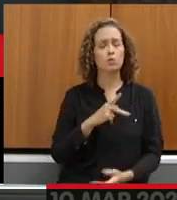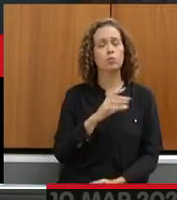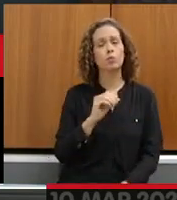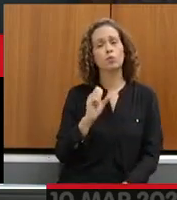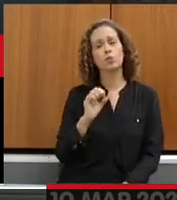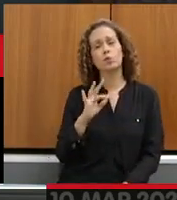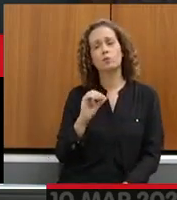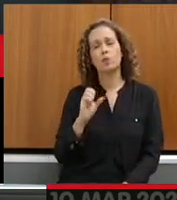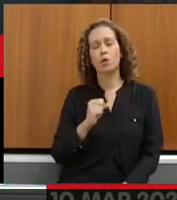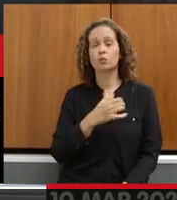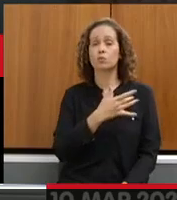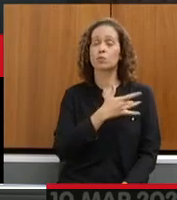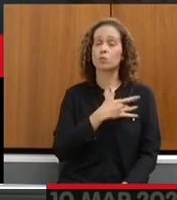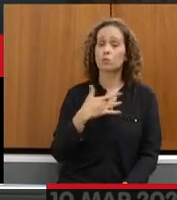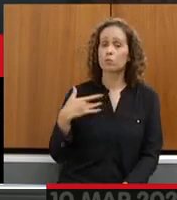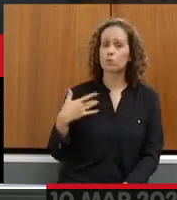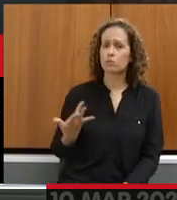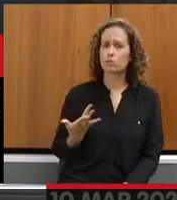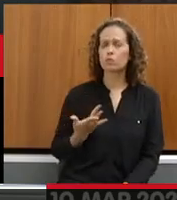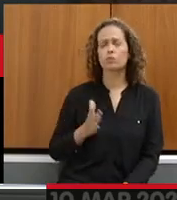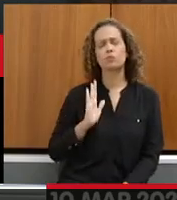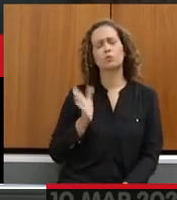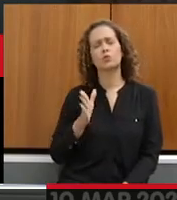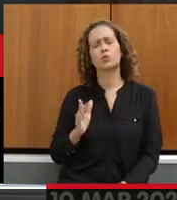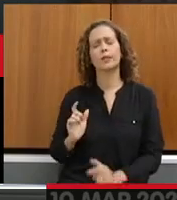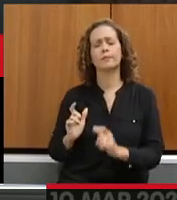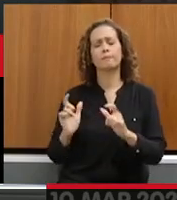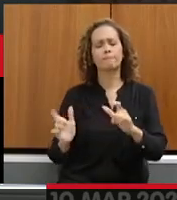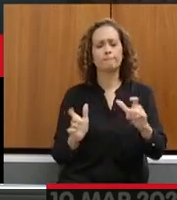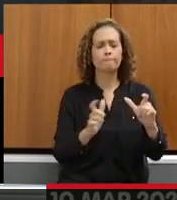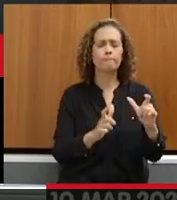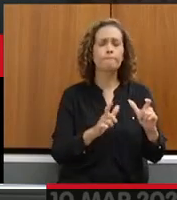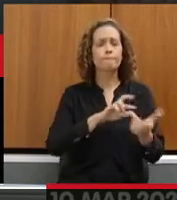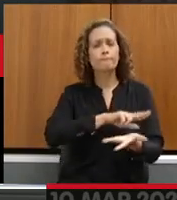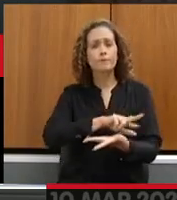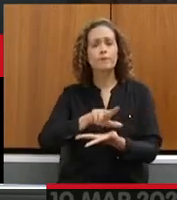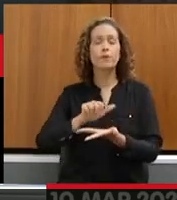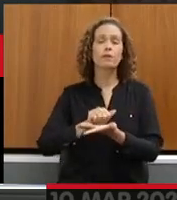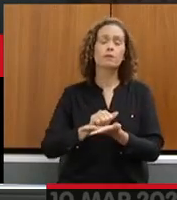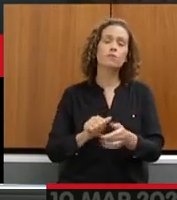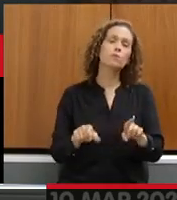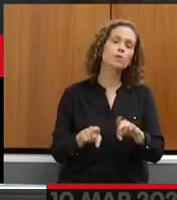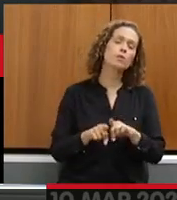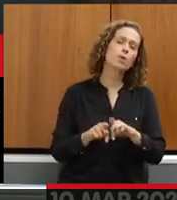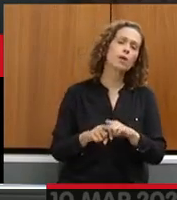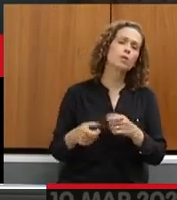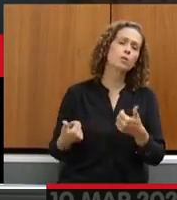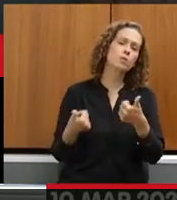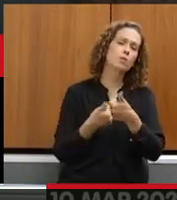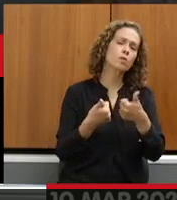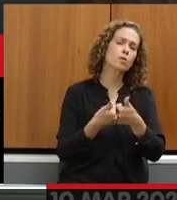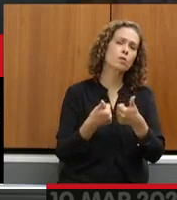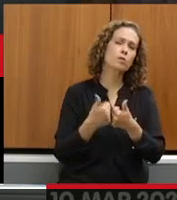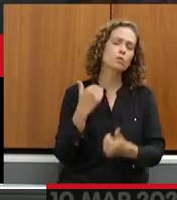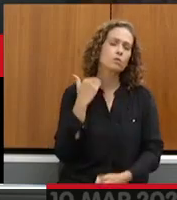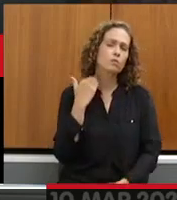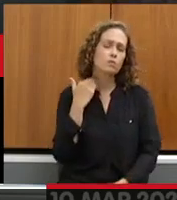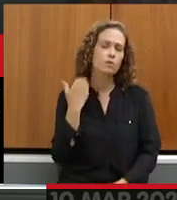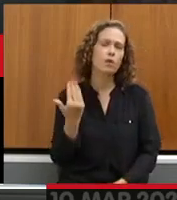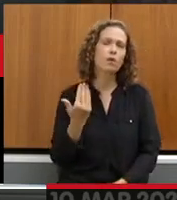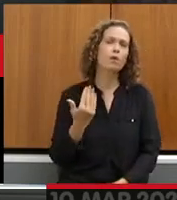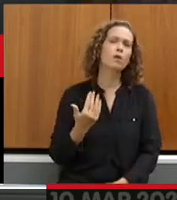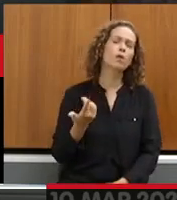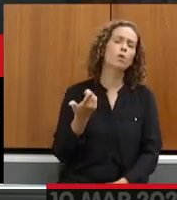não te ver isso muito várias de na minha região e a tem o sejam inclusive ali próximo a Juiz de Fora tem Lima Duarte